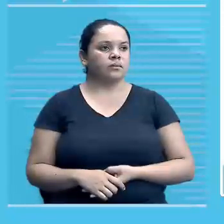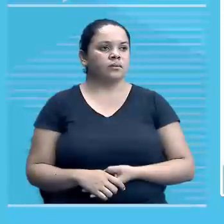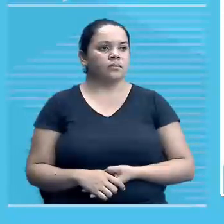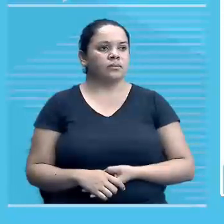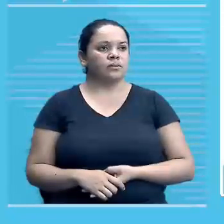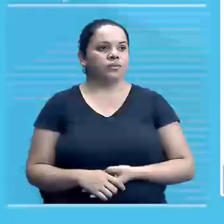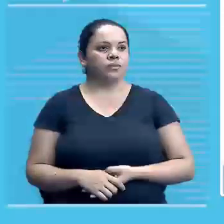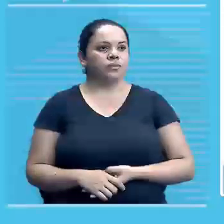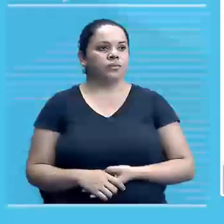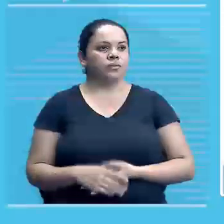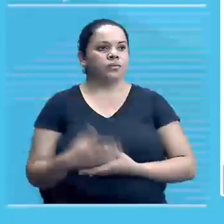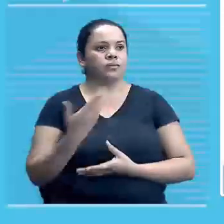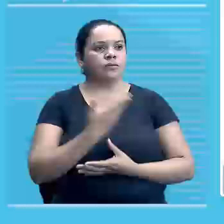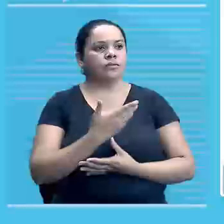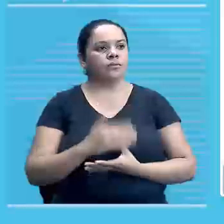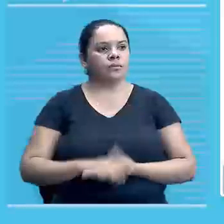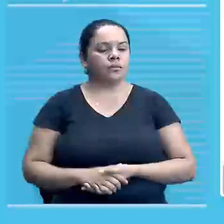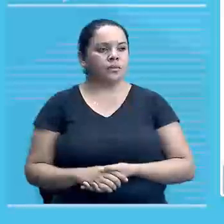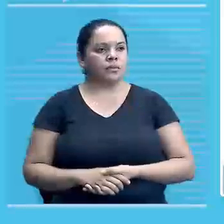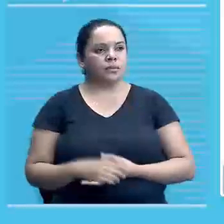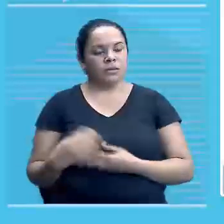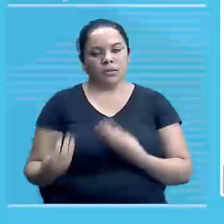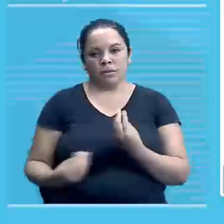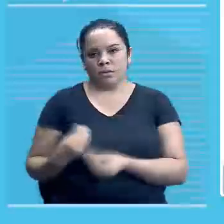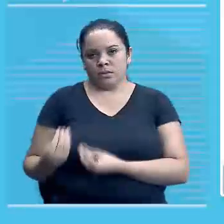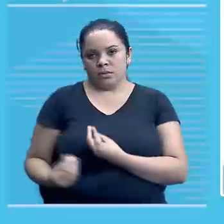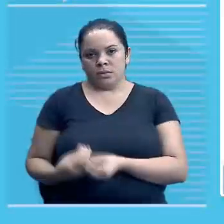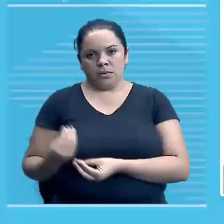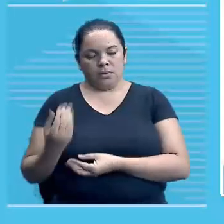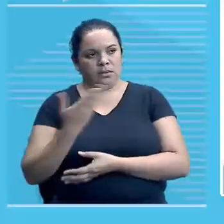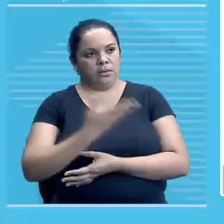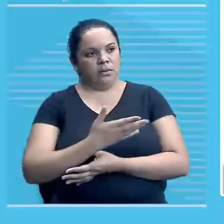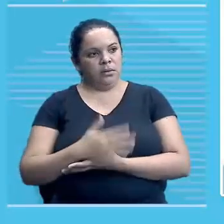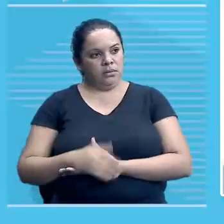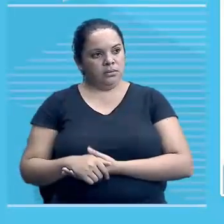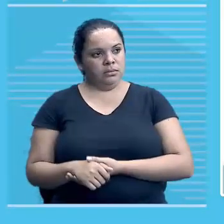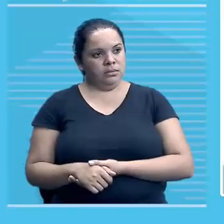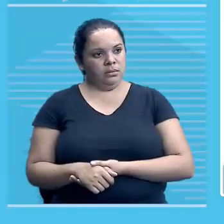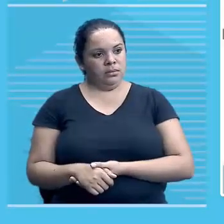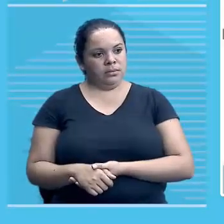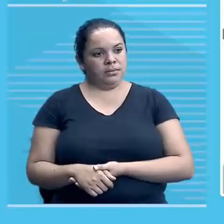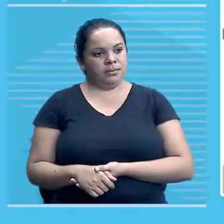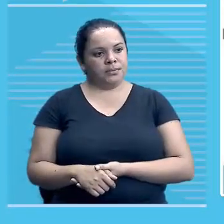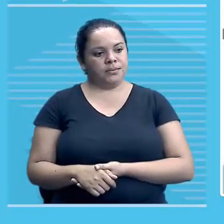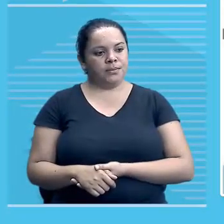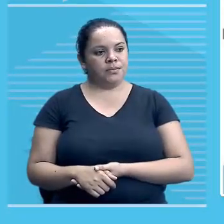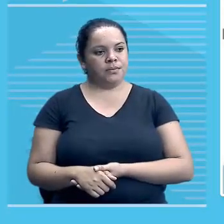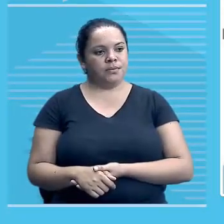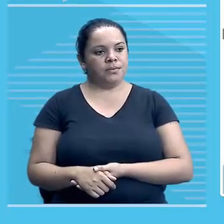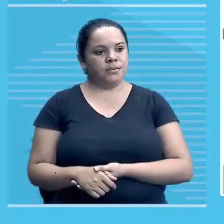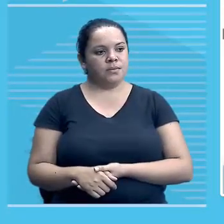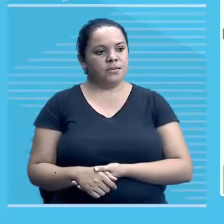fórmula de Bhaskara? Como é? Como o Gabriel já comentou aí.